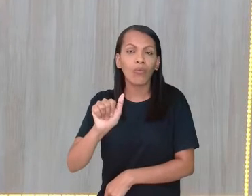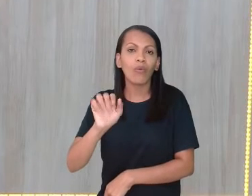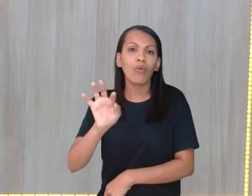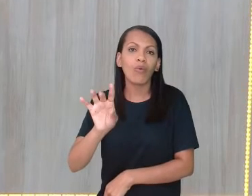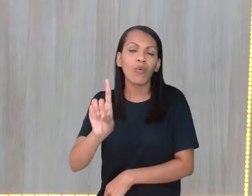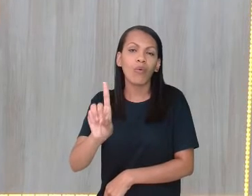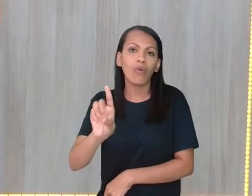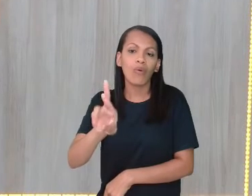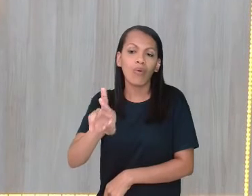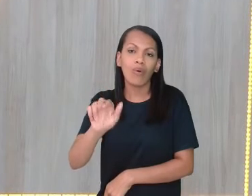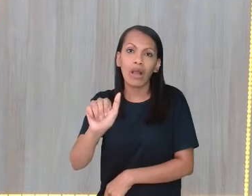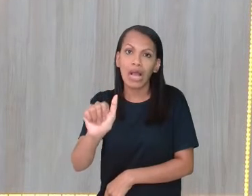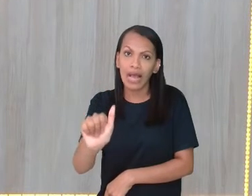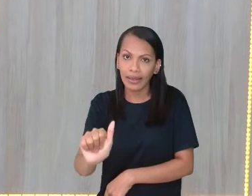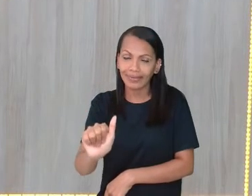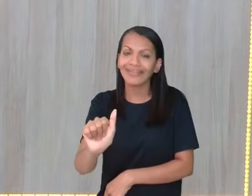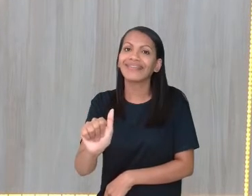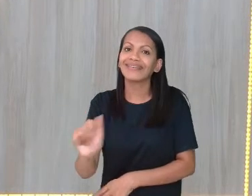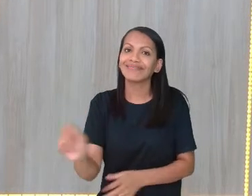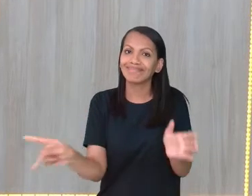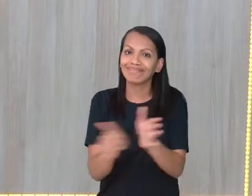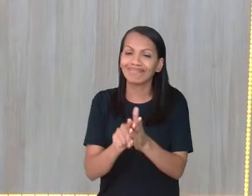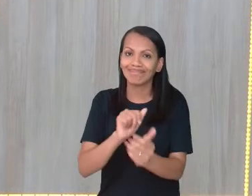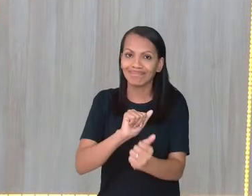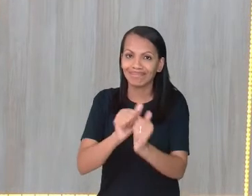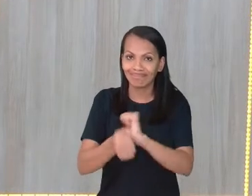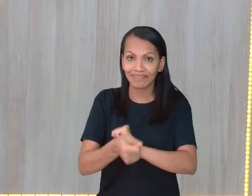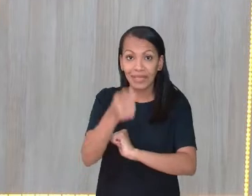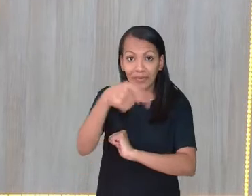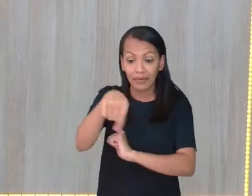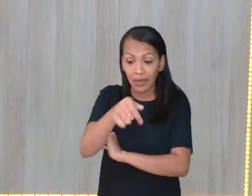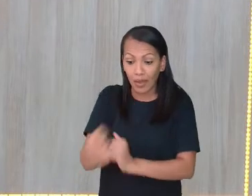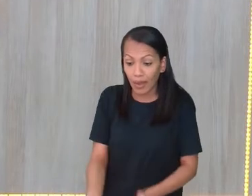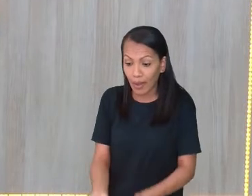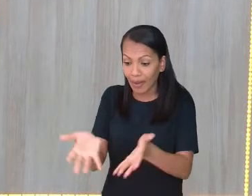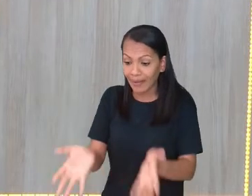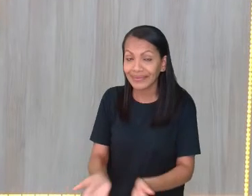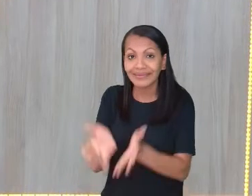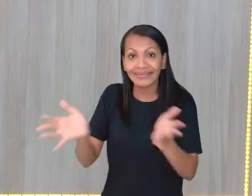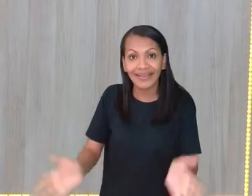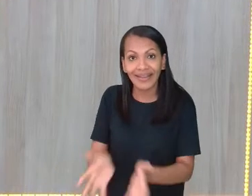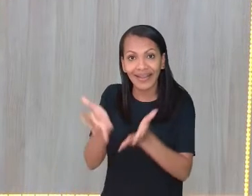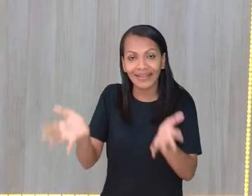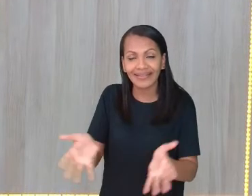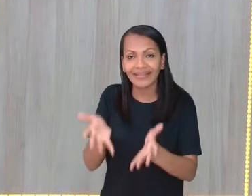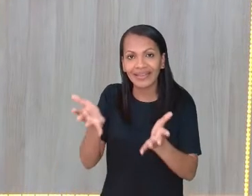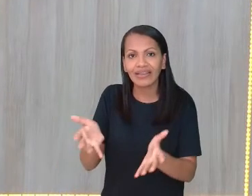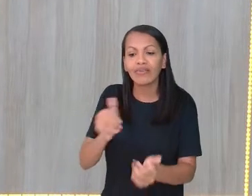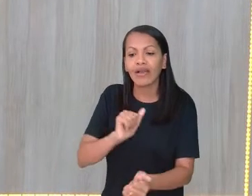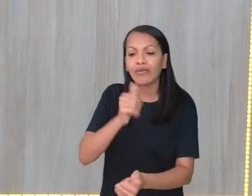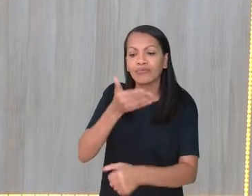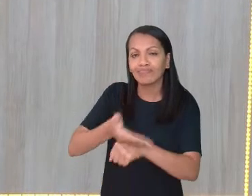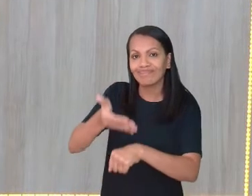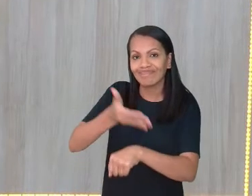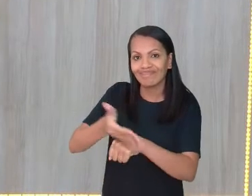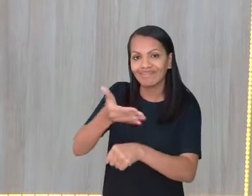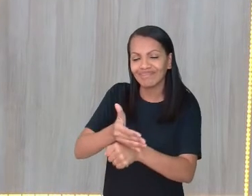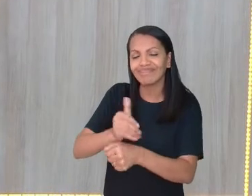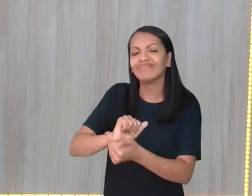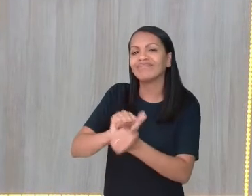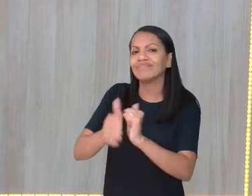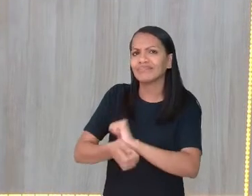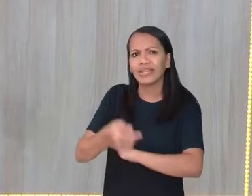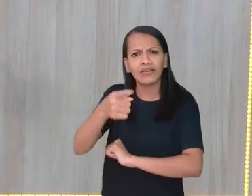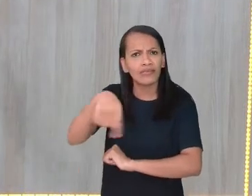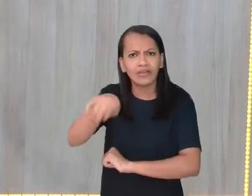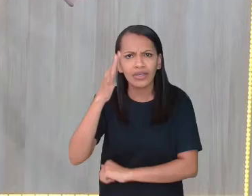quadra para que incentive a sua prática esportiva dentro do seu ambiente educacional. Então, vejam aí uma coisa que talvez